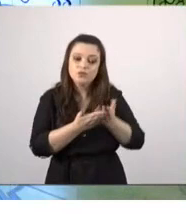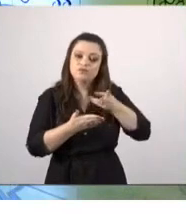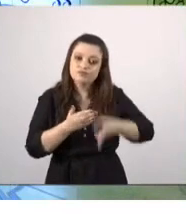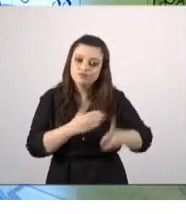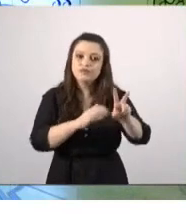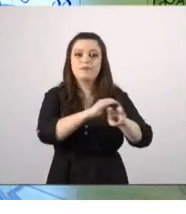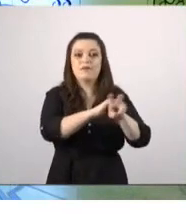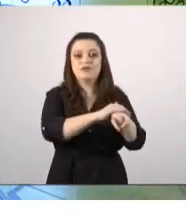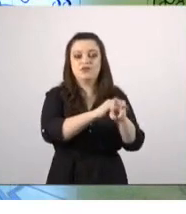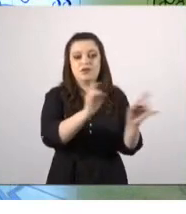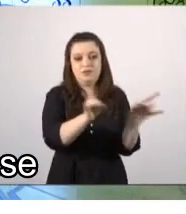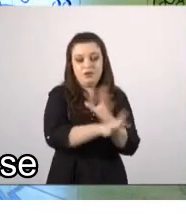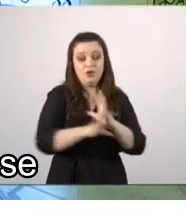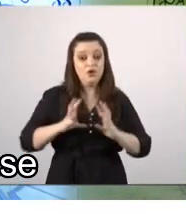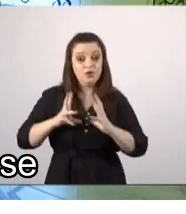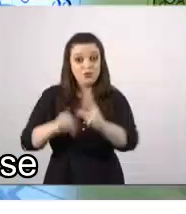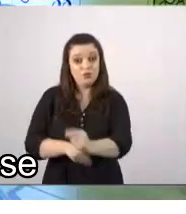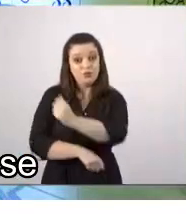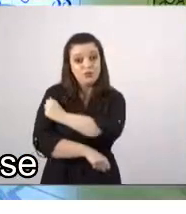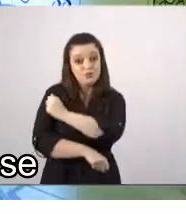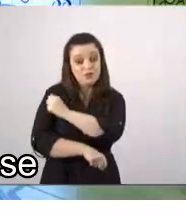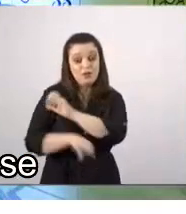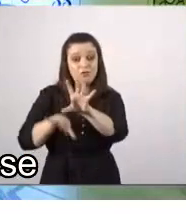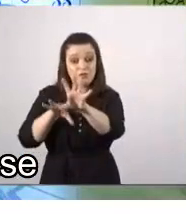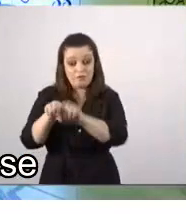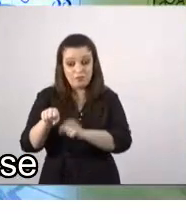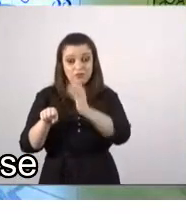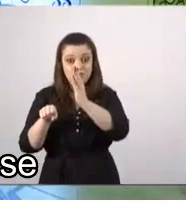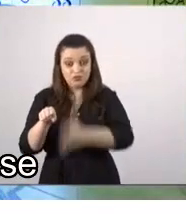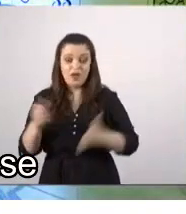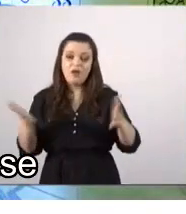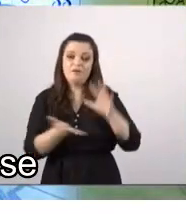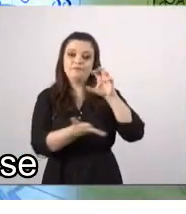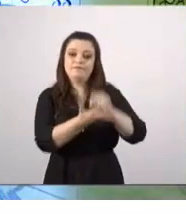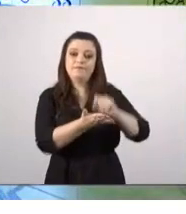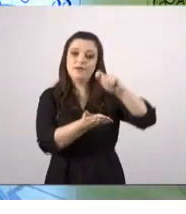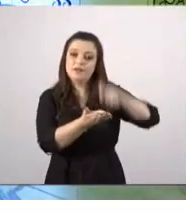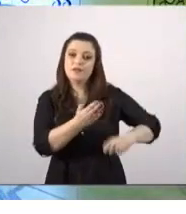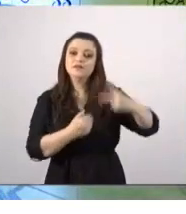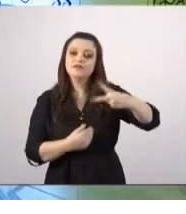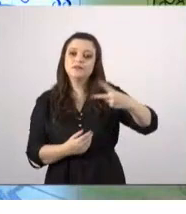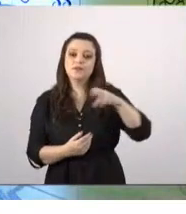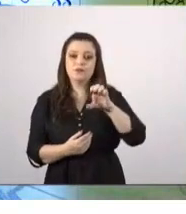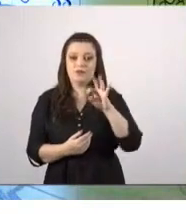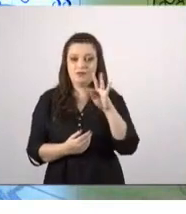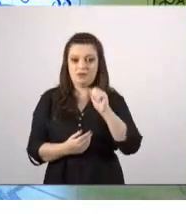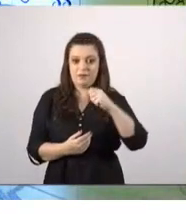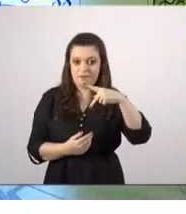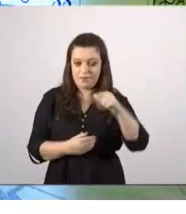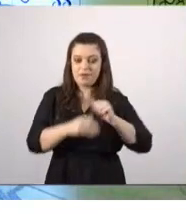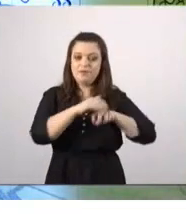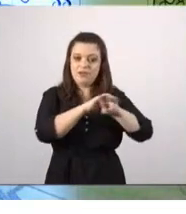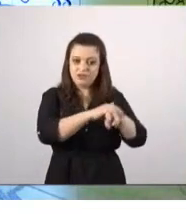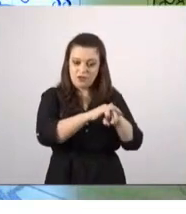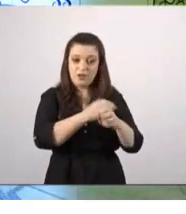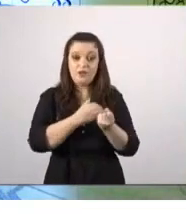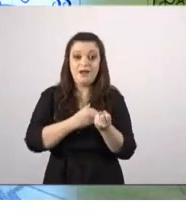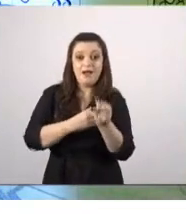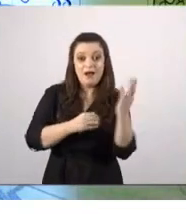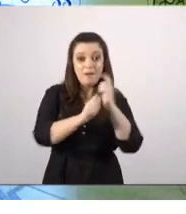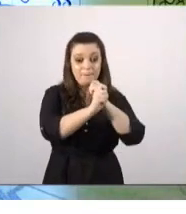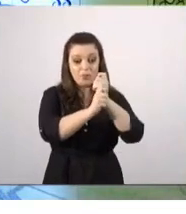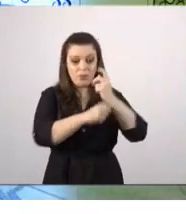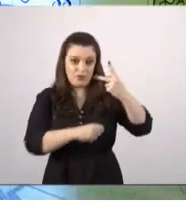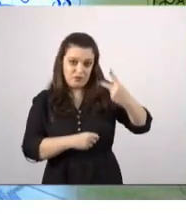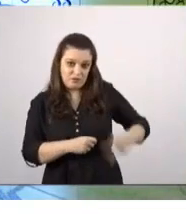os concluintes do American Academy já estão matriculados na segunda etapa do seu curso superior. Alguns da PUC Paraná, outros na Kent